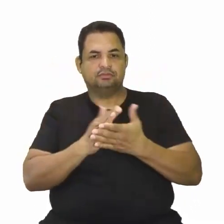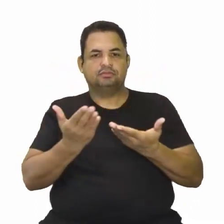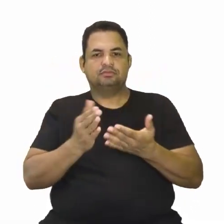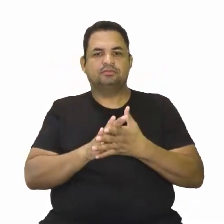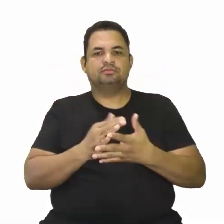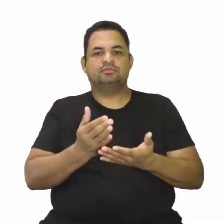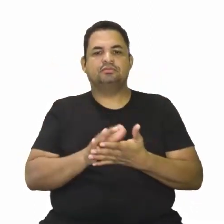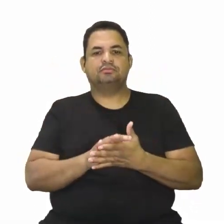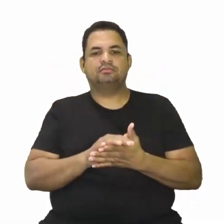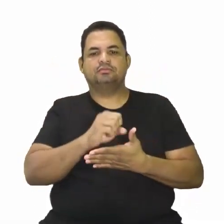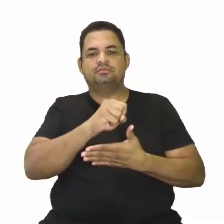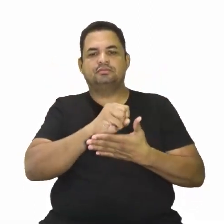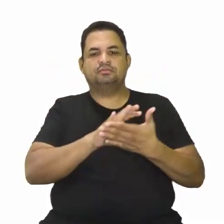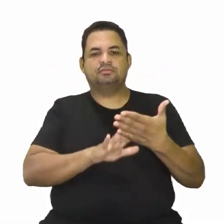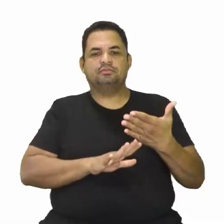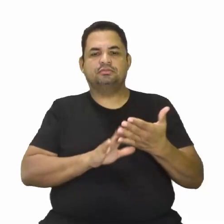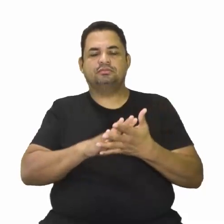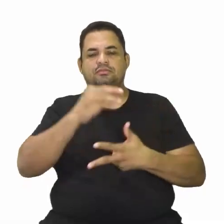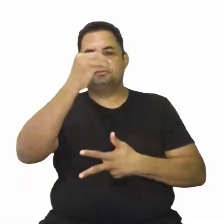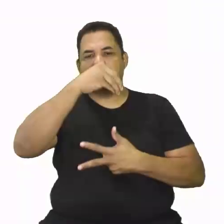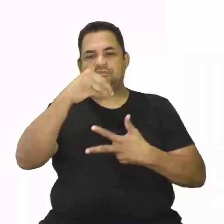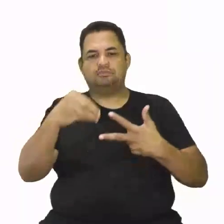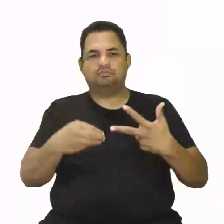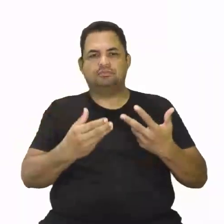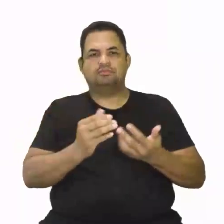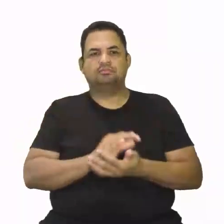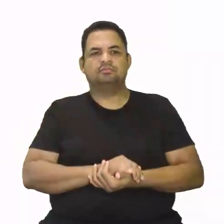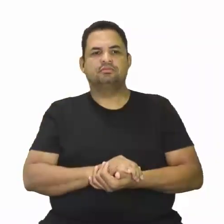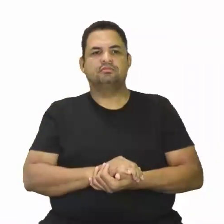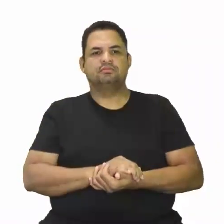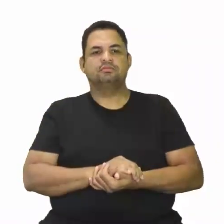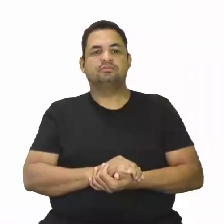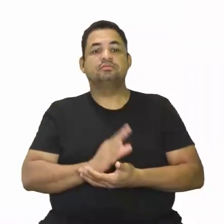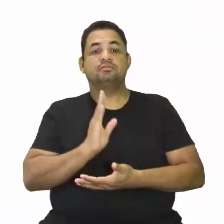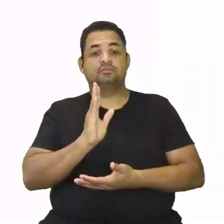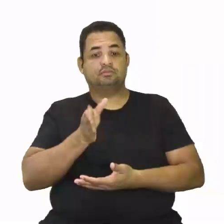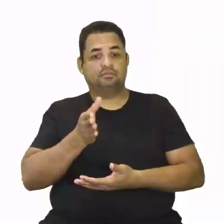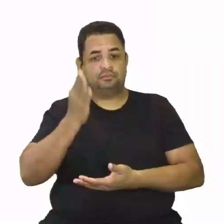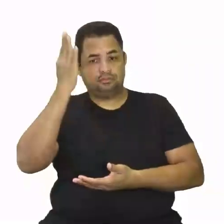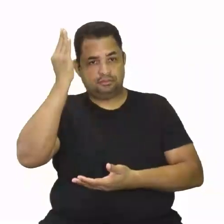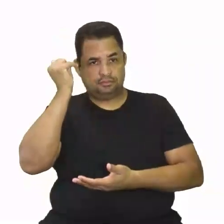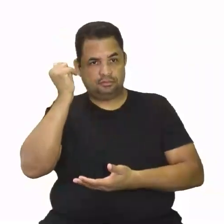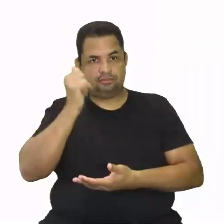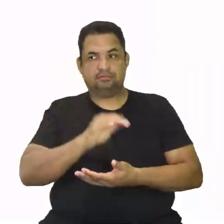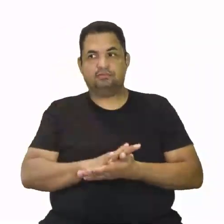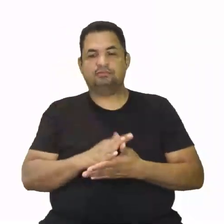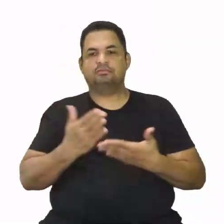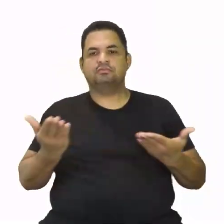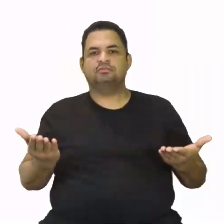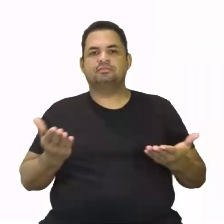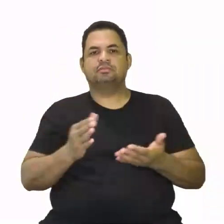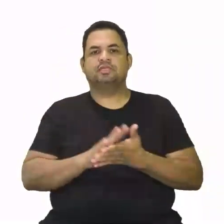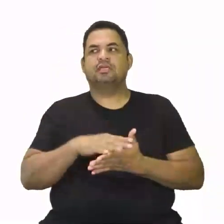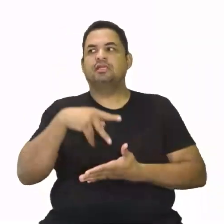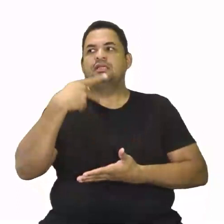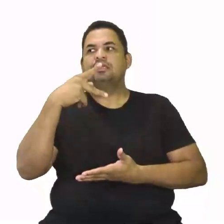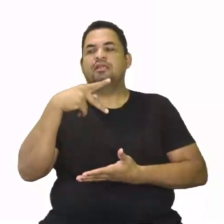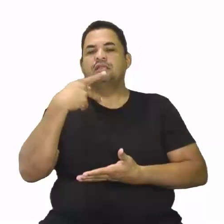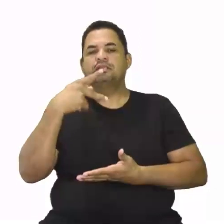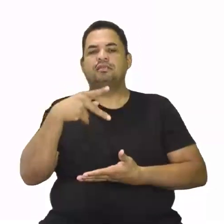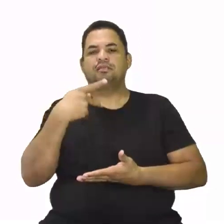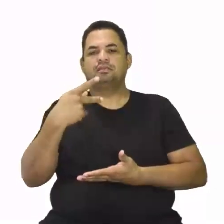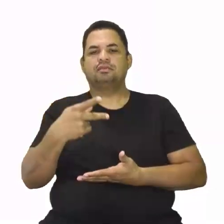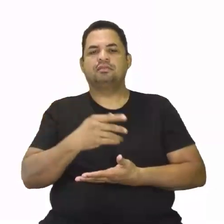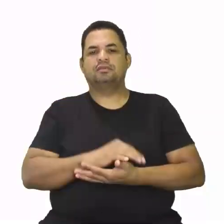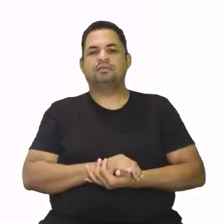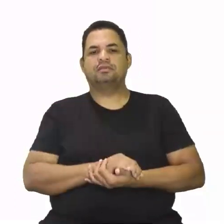para a questão do Enem. E como vocês já sabem, como nós já dissemos aqui